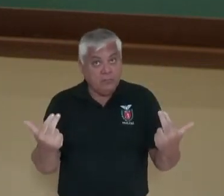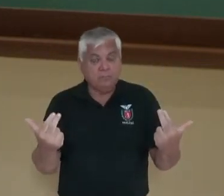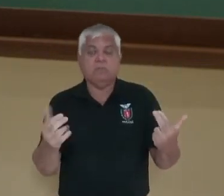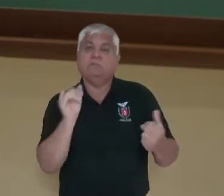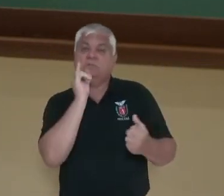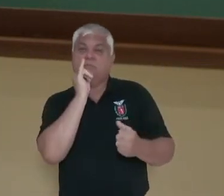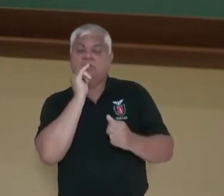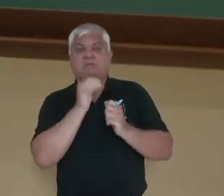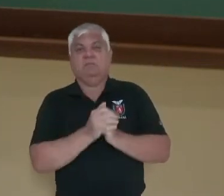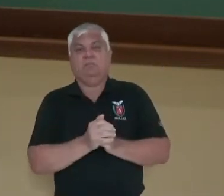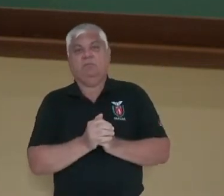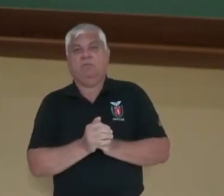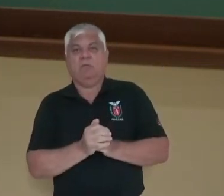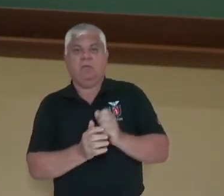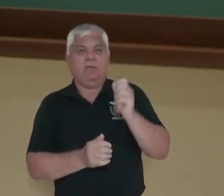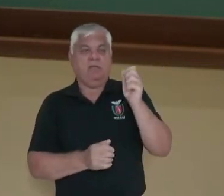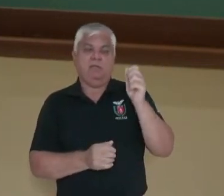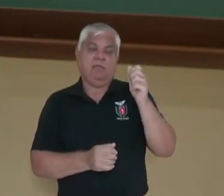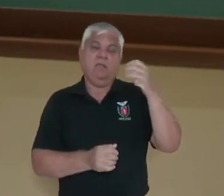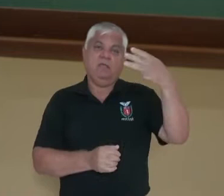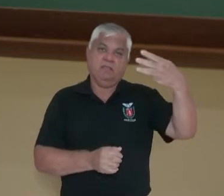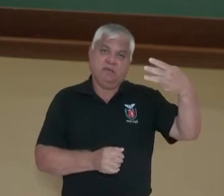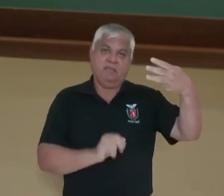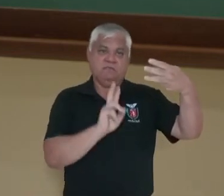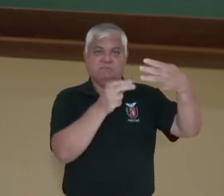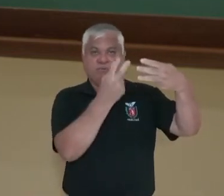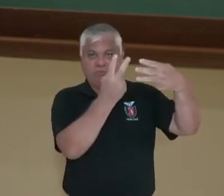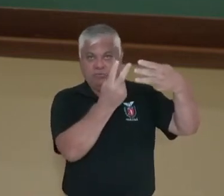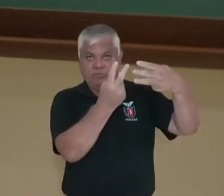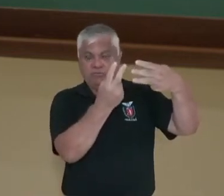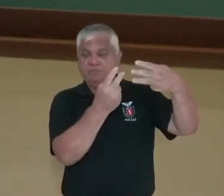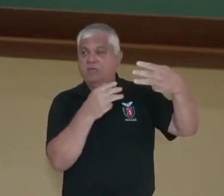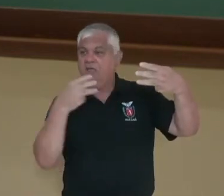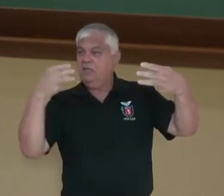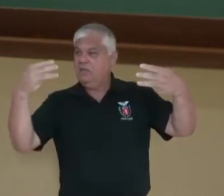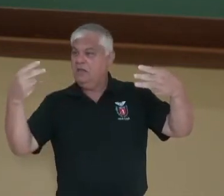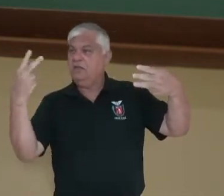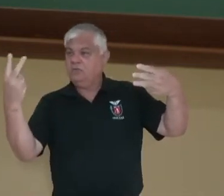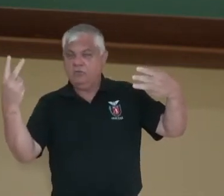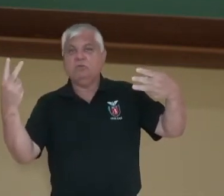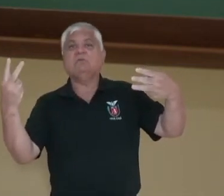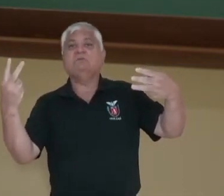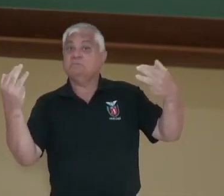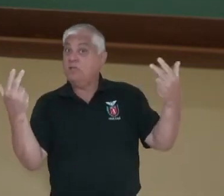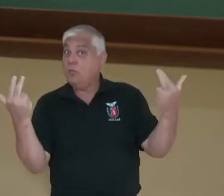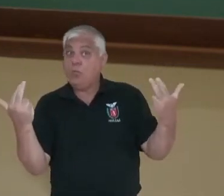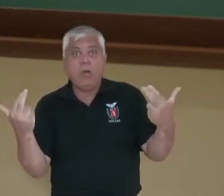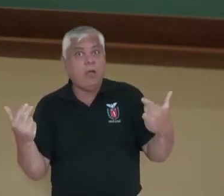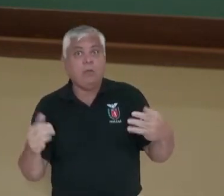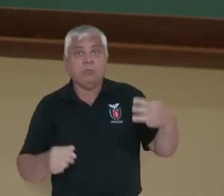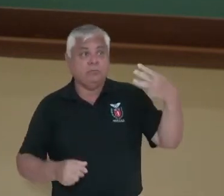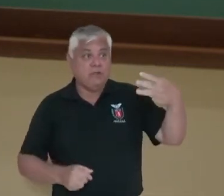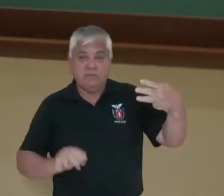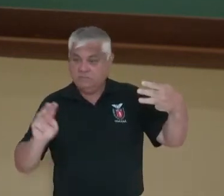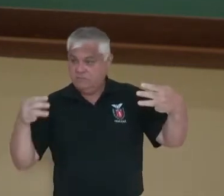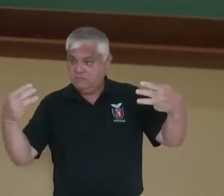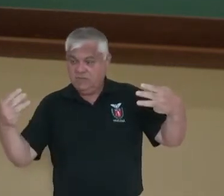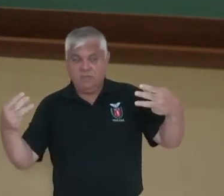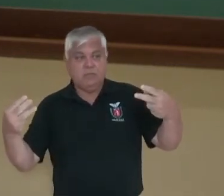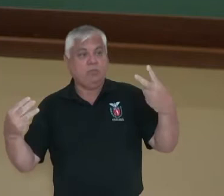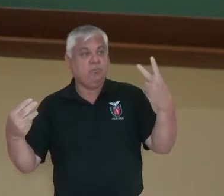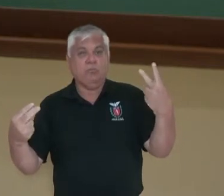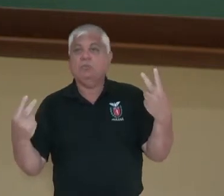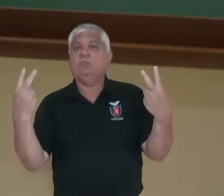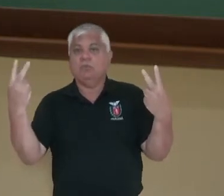vou somar uma matriz de ordem 3 por 2 com uma outra matriz, essa outra matriz também tem que ser de ordem 3 por 2.